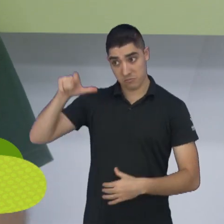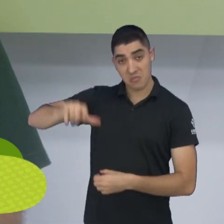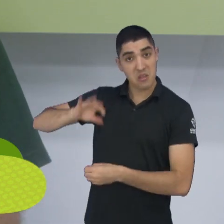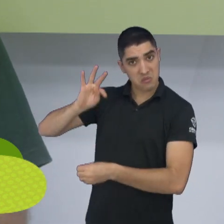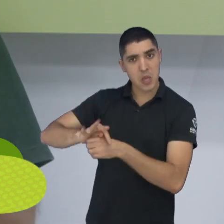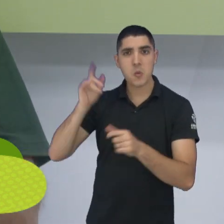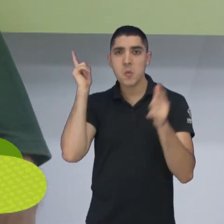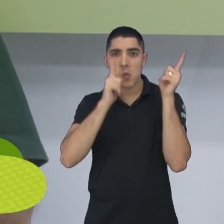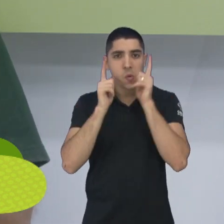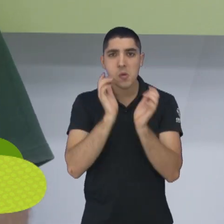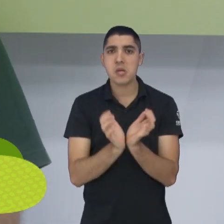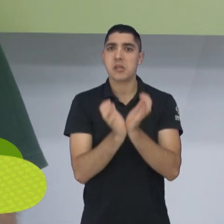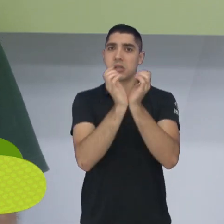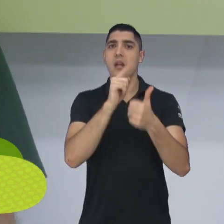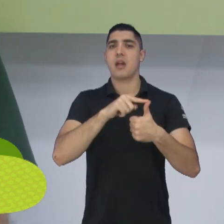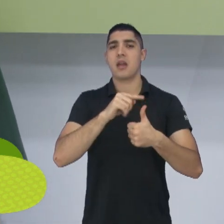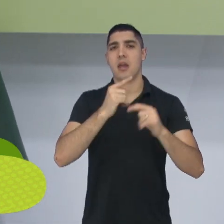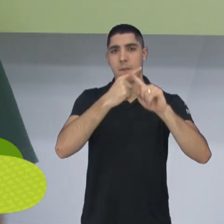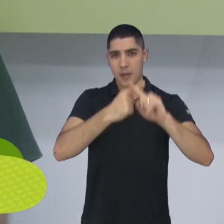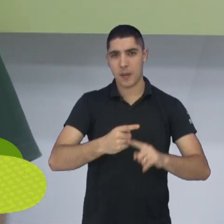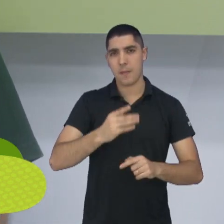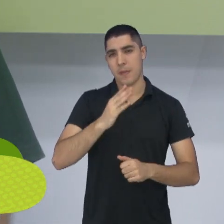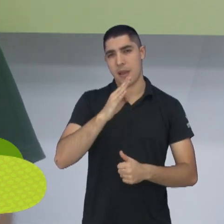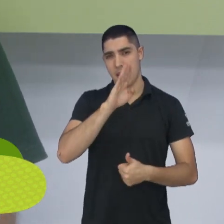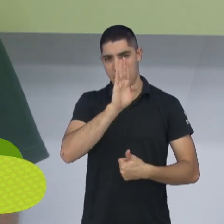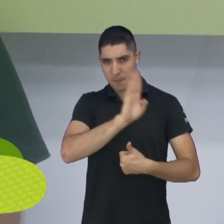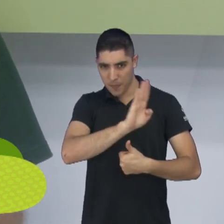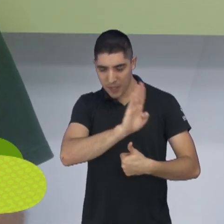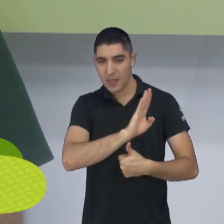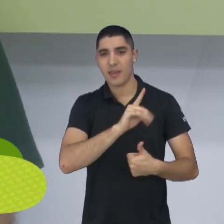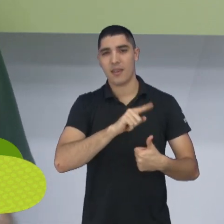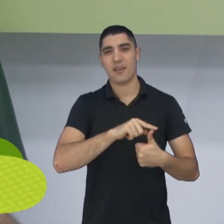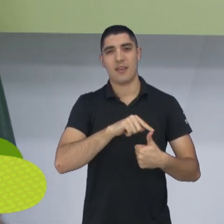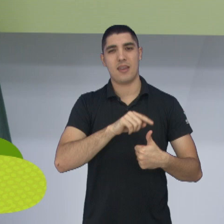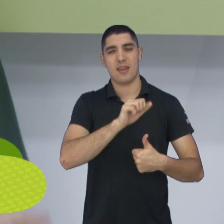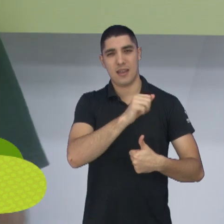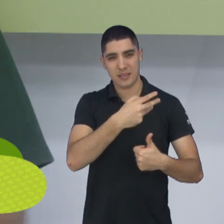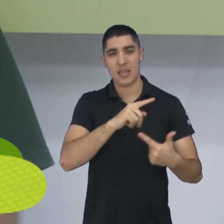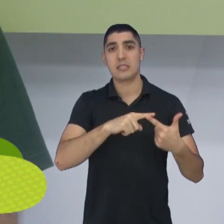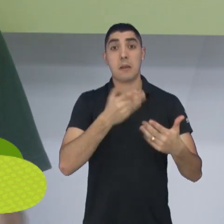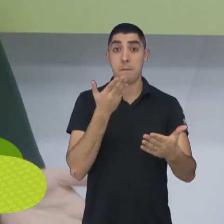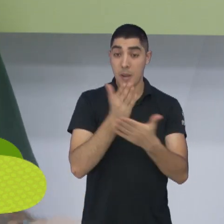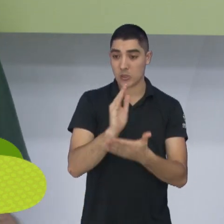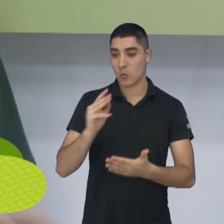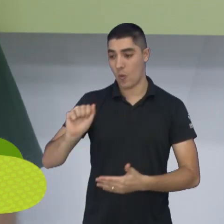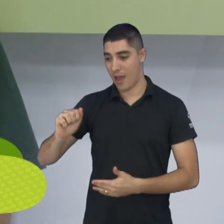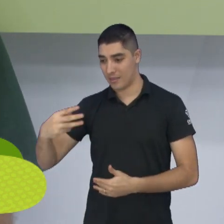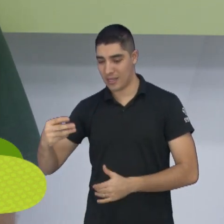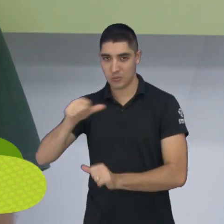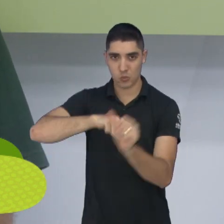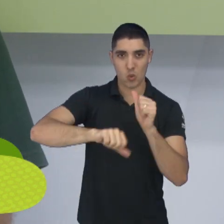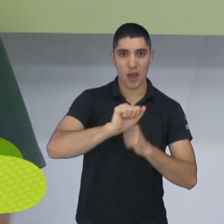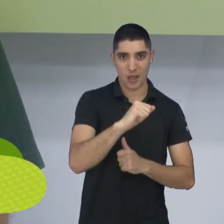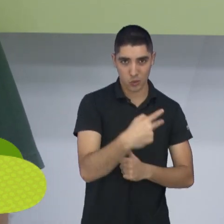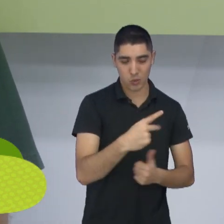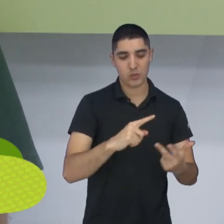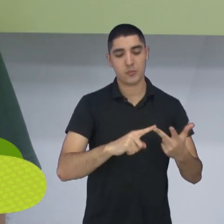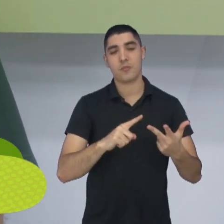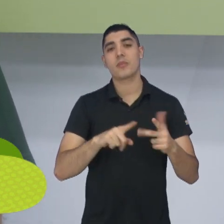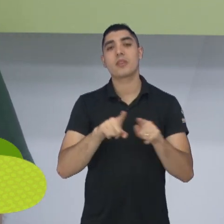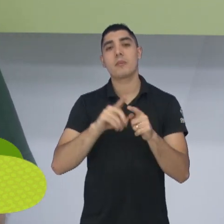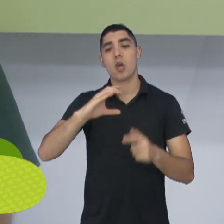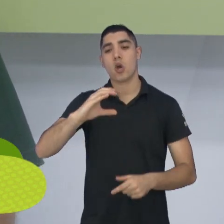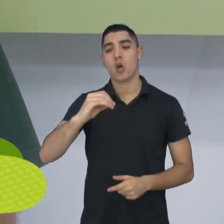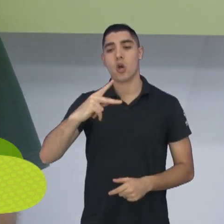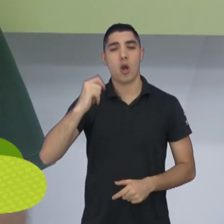né? O título da Abezinha, o vice-campeonato, mas o acesso da Série A3 para a Série A2, o vice-campeonato também da